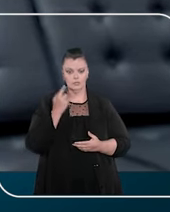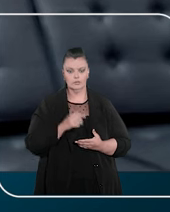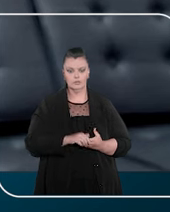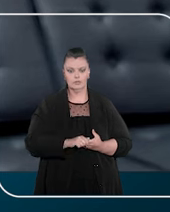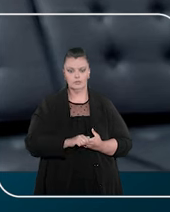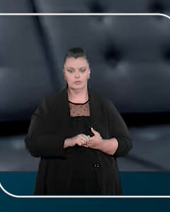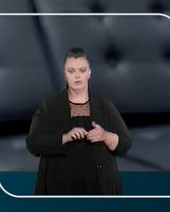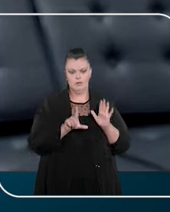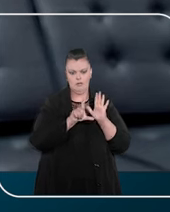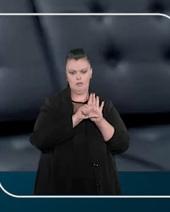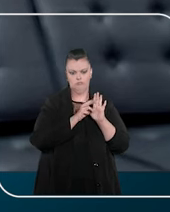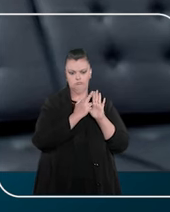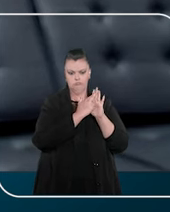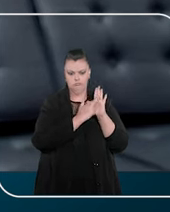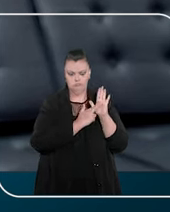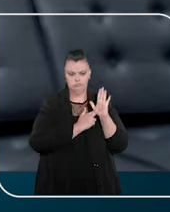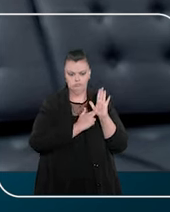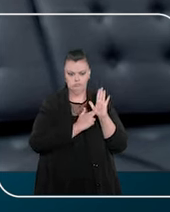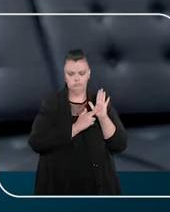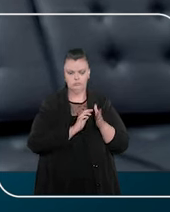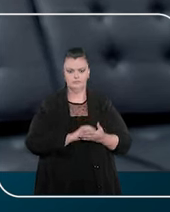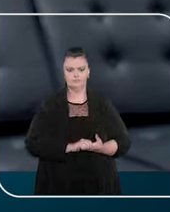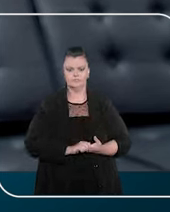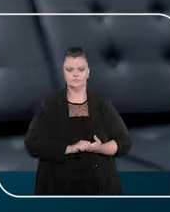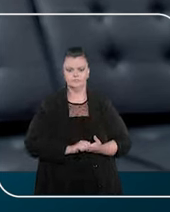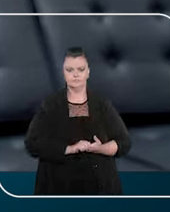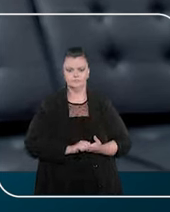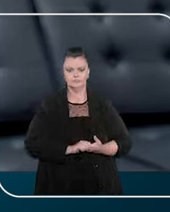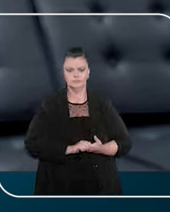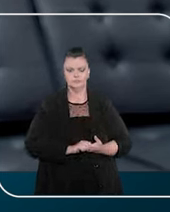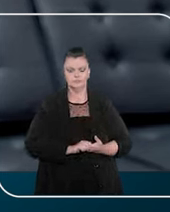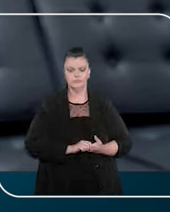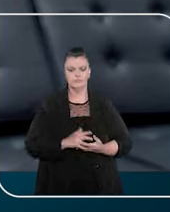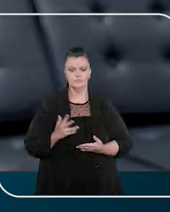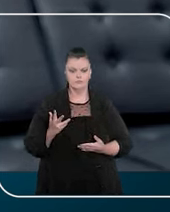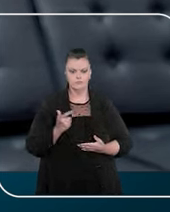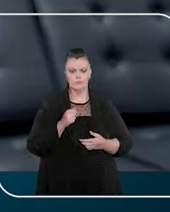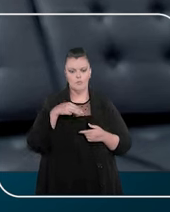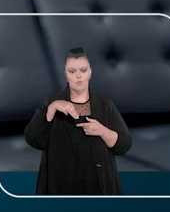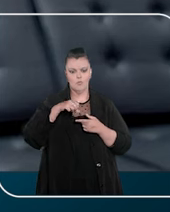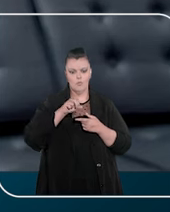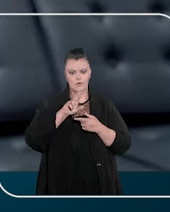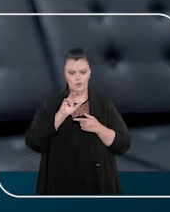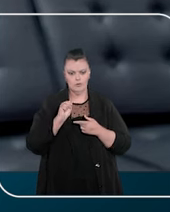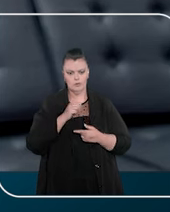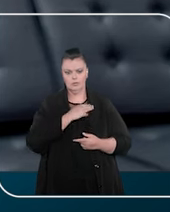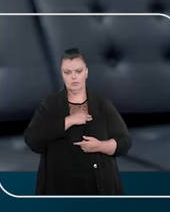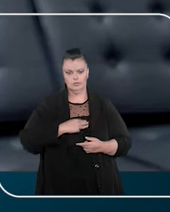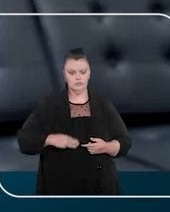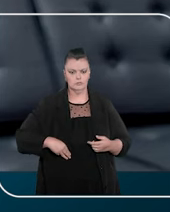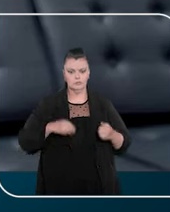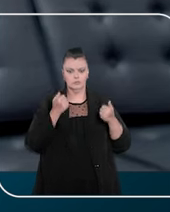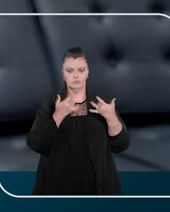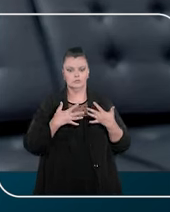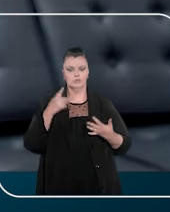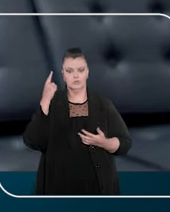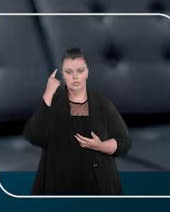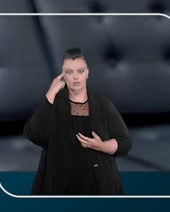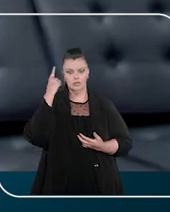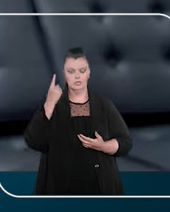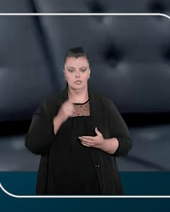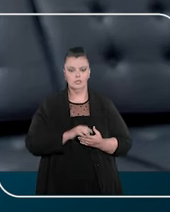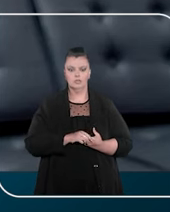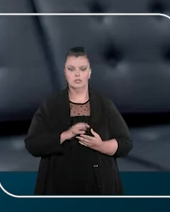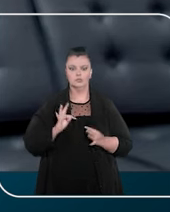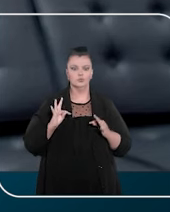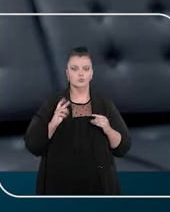litigiosidade, como muito bem observado pelo ministro Moura Ribeiro, a gente tem a ideia de que todas as soluções